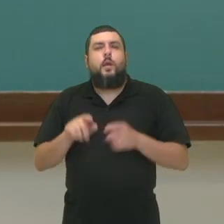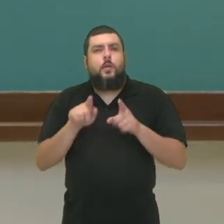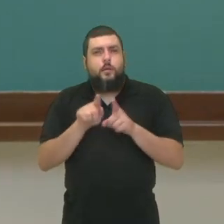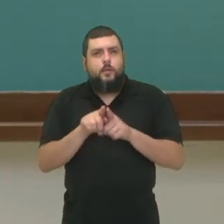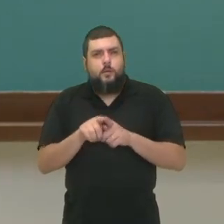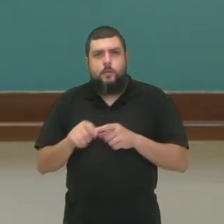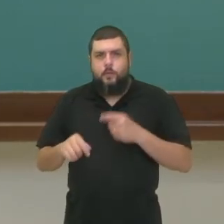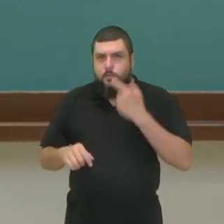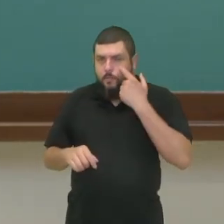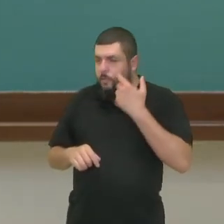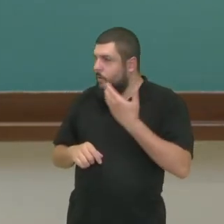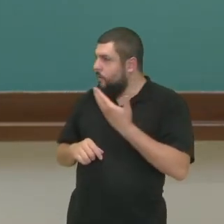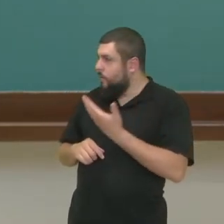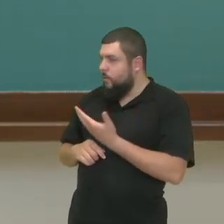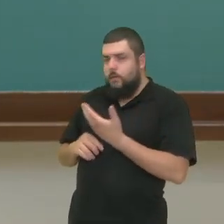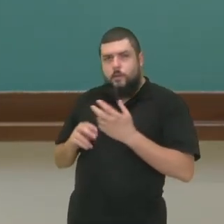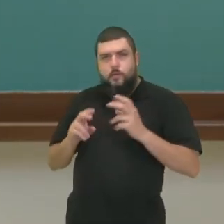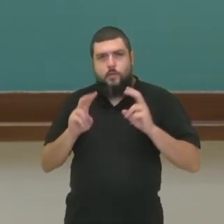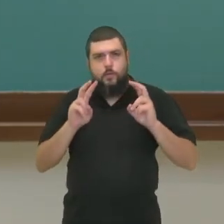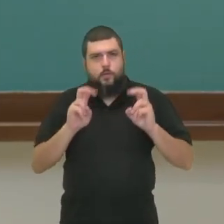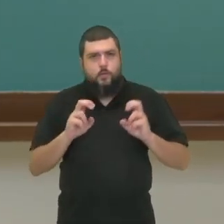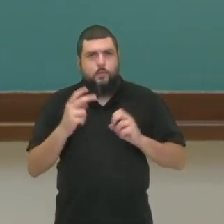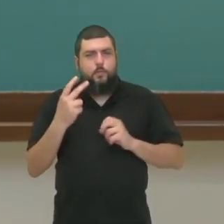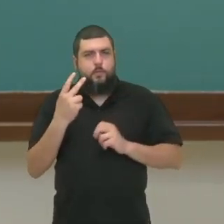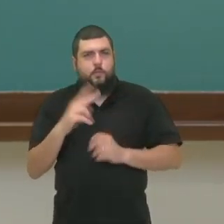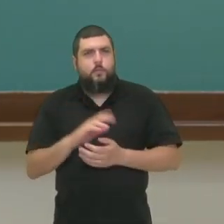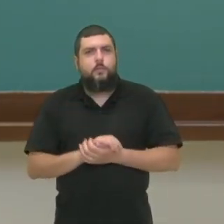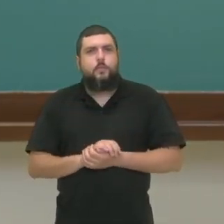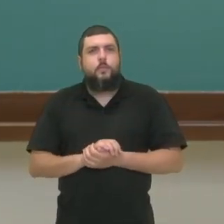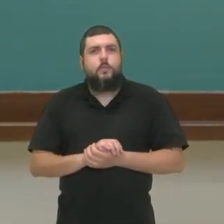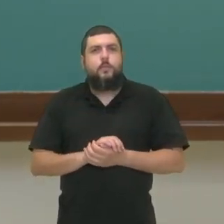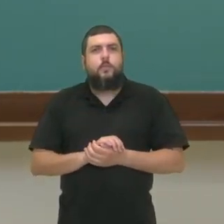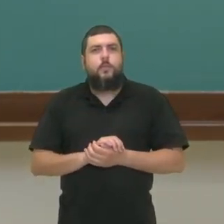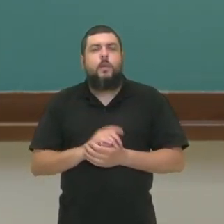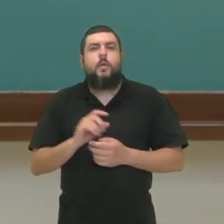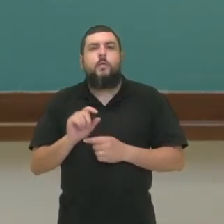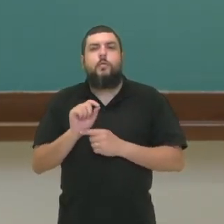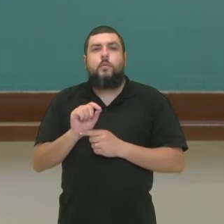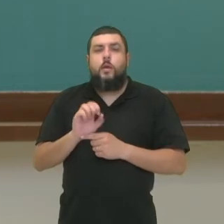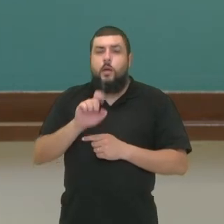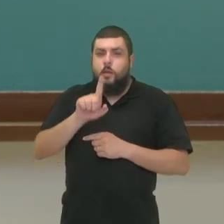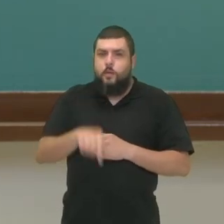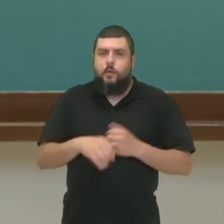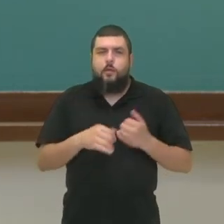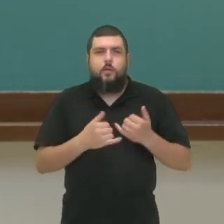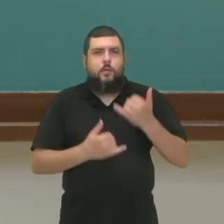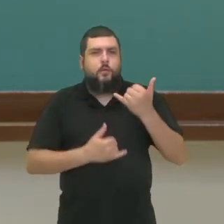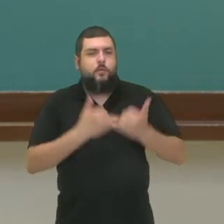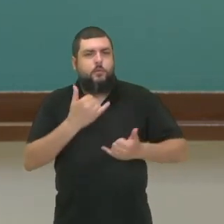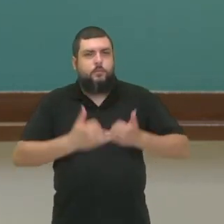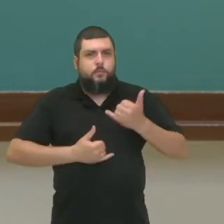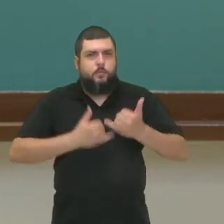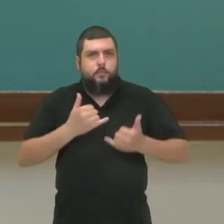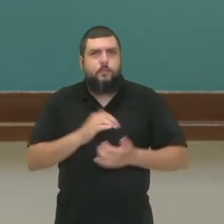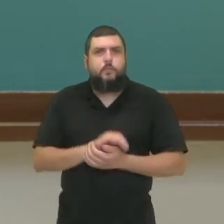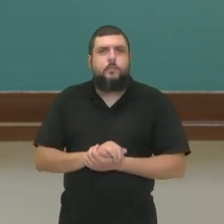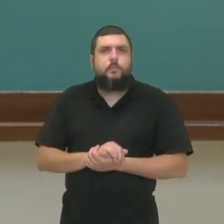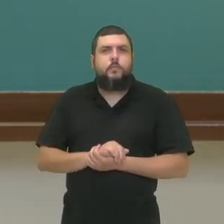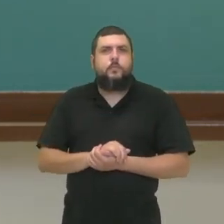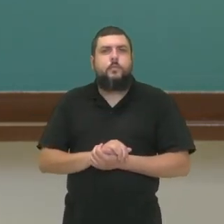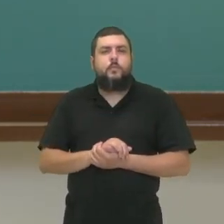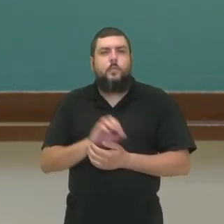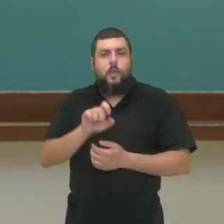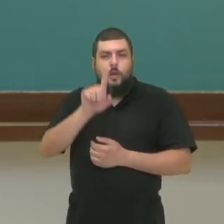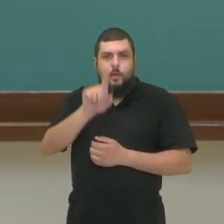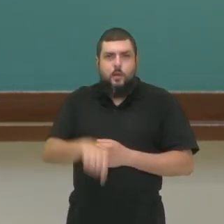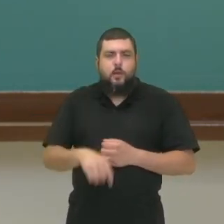trago para vocês. Também era uma diversão romana, mas não tão violenta que nem as lutas de gladiadores. Eram espaços